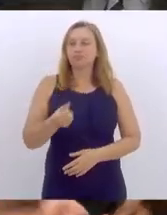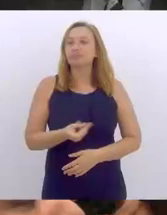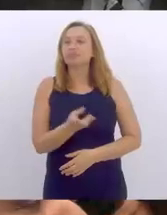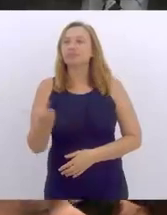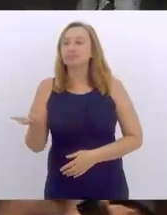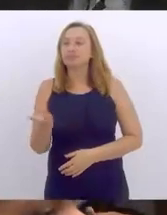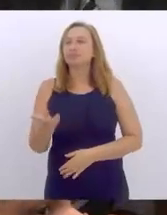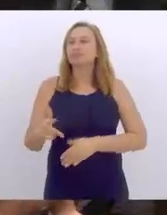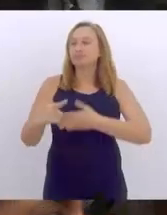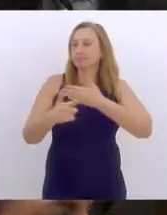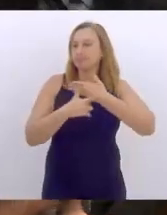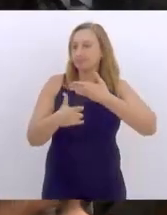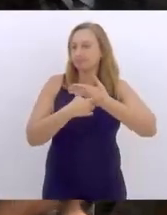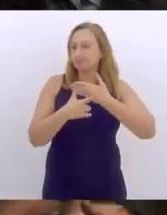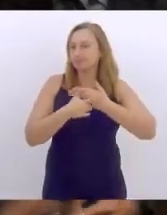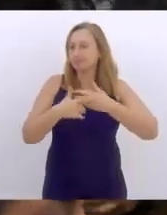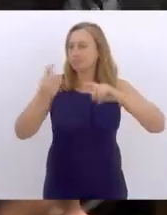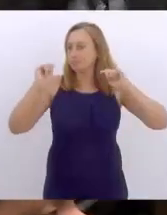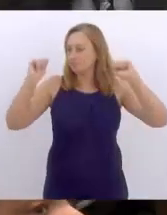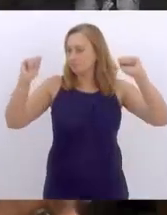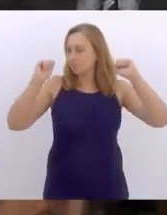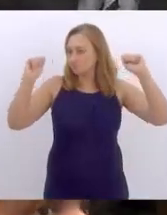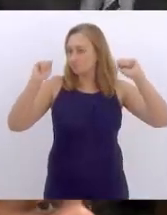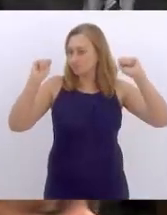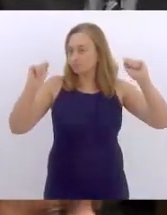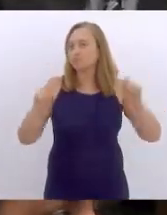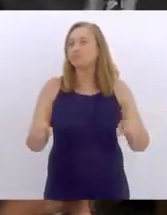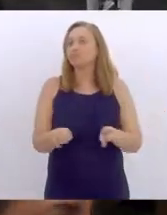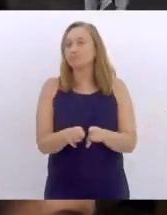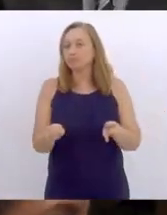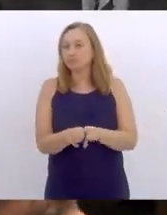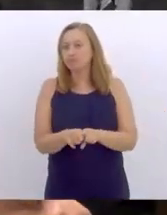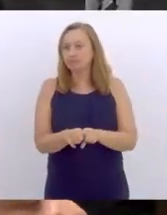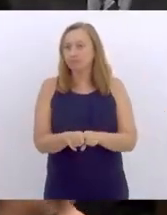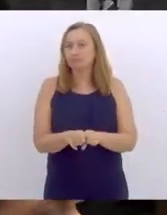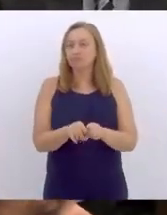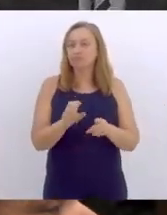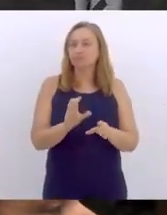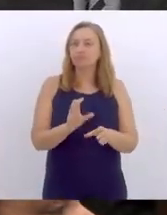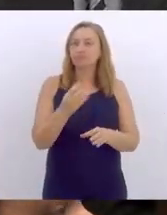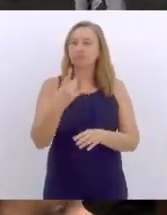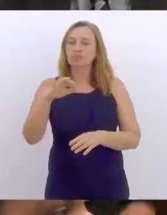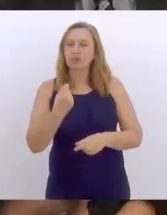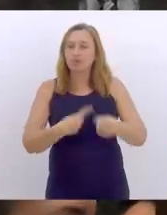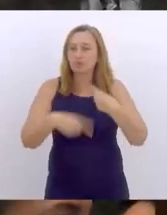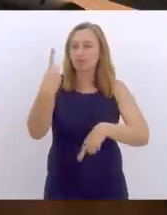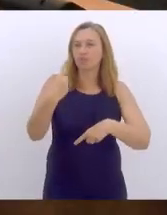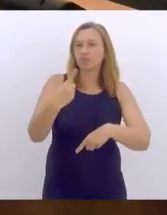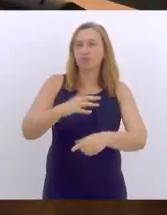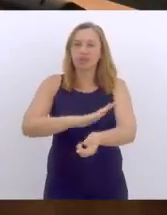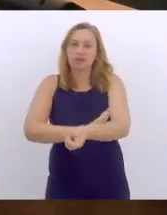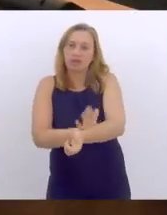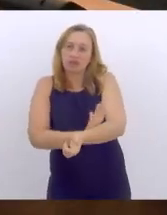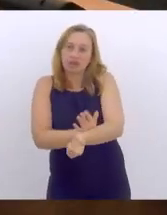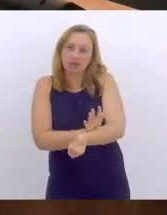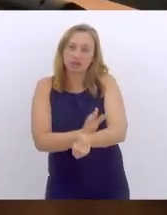quanto que o papel das torcidas organizadas, também em campanhas de superação ao racismo,